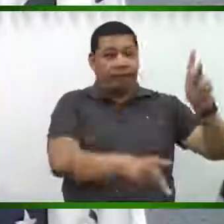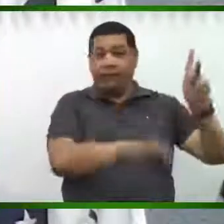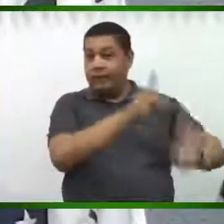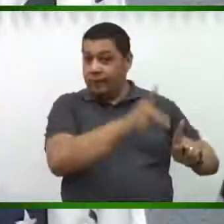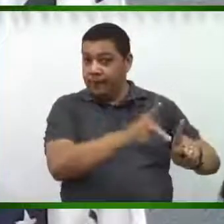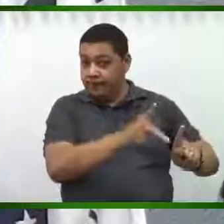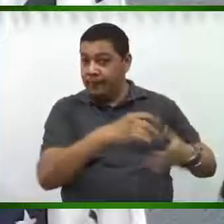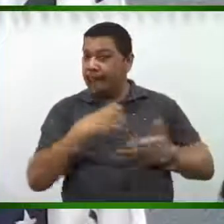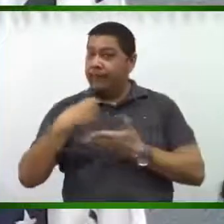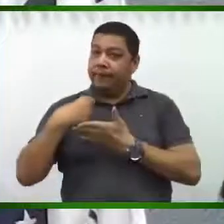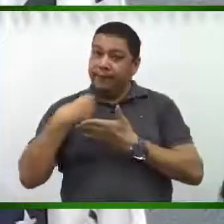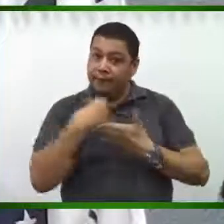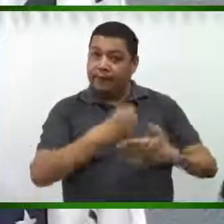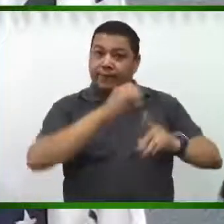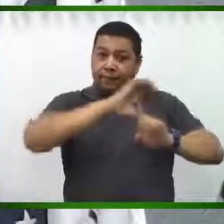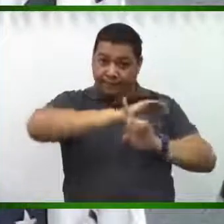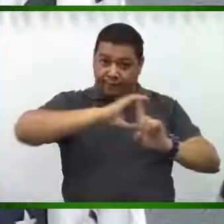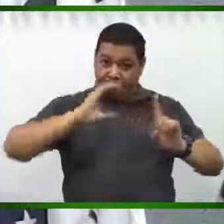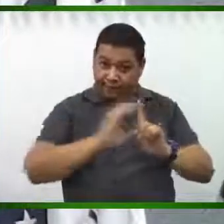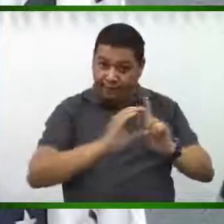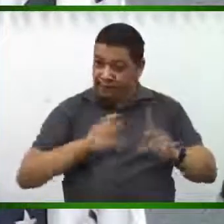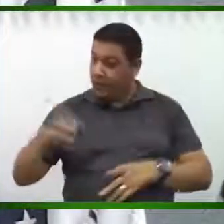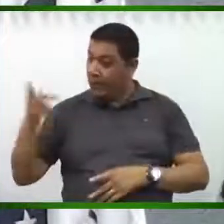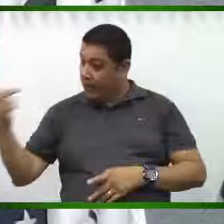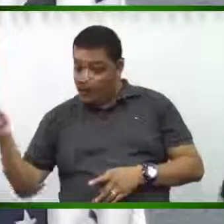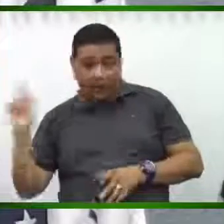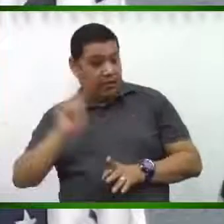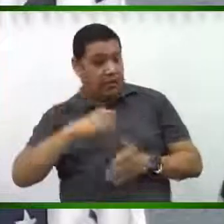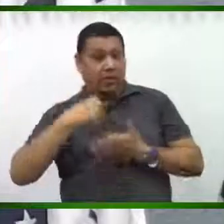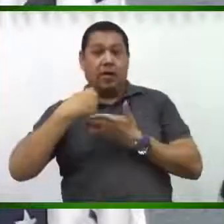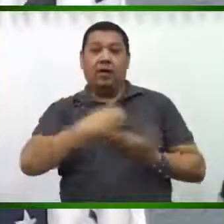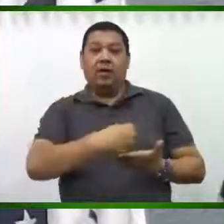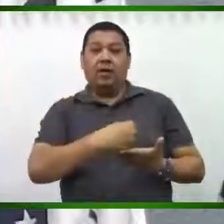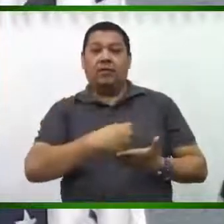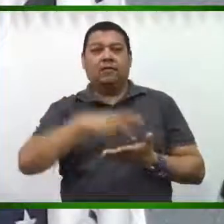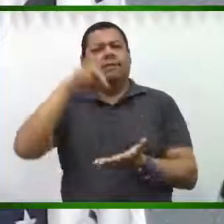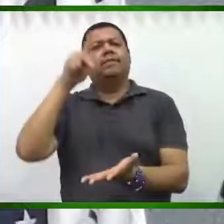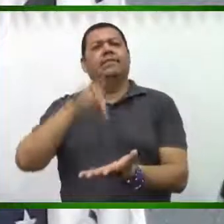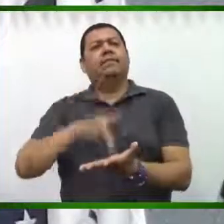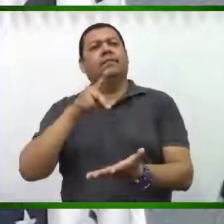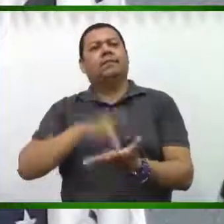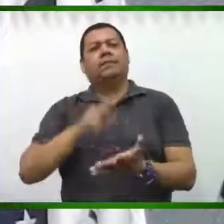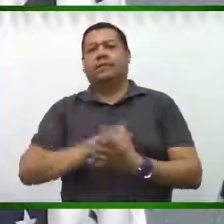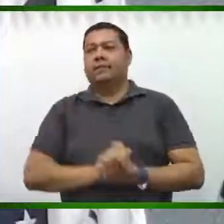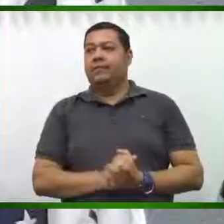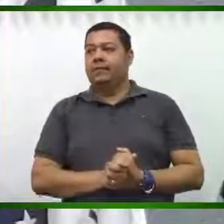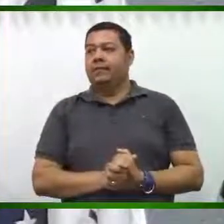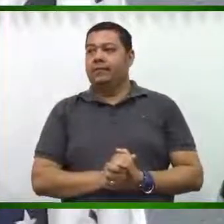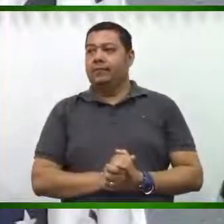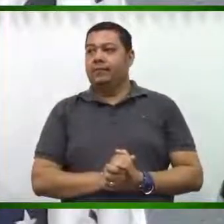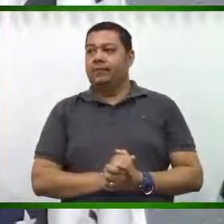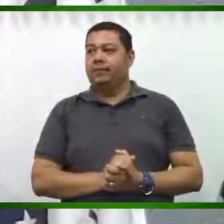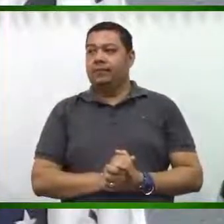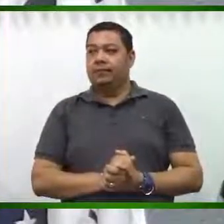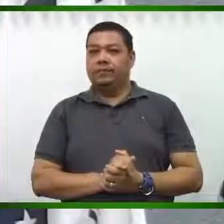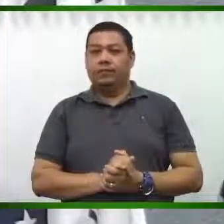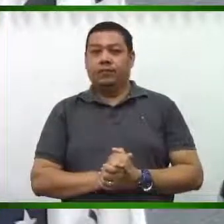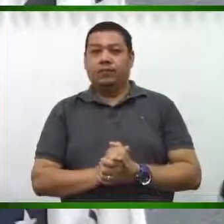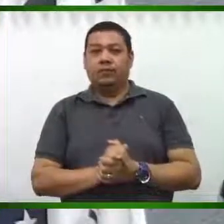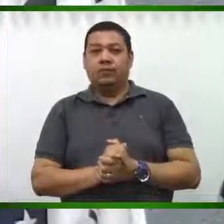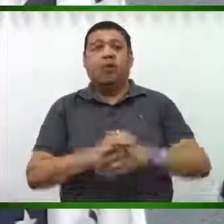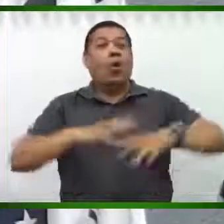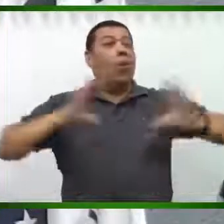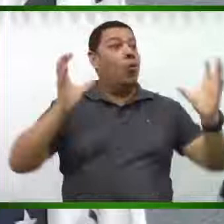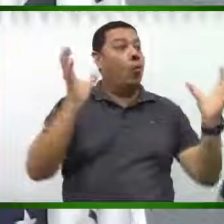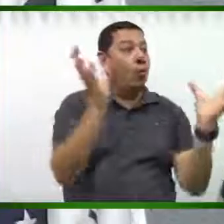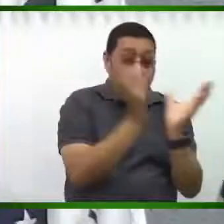que ajuda a comunidade, que ajuda verdadeiramente a coletiva em si, tanto